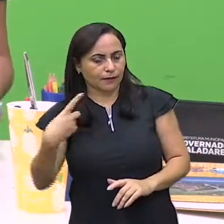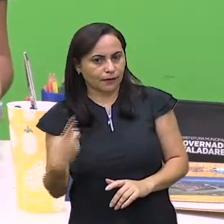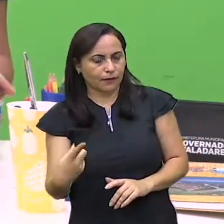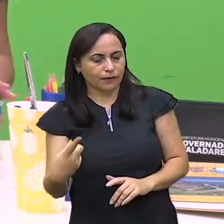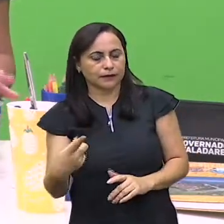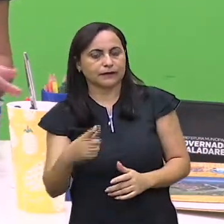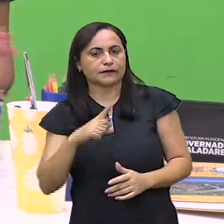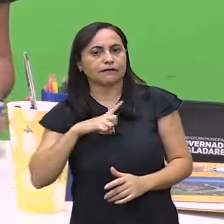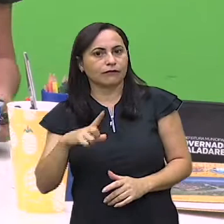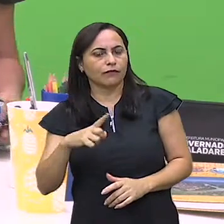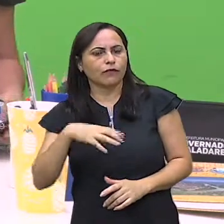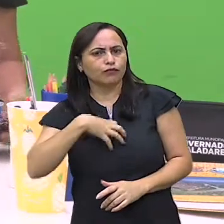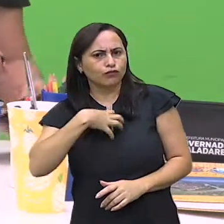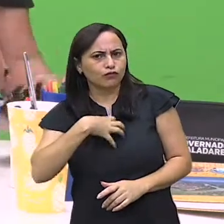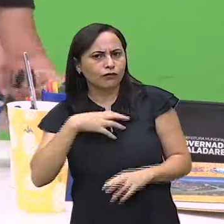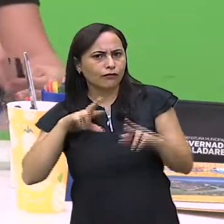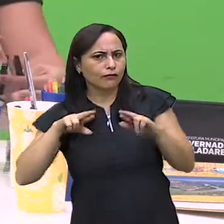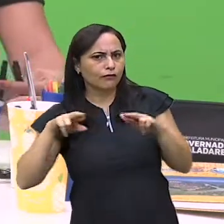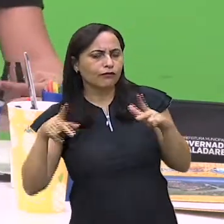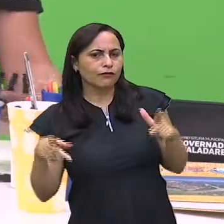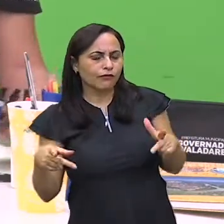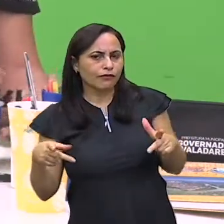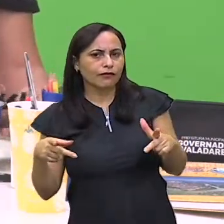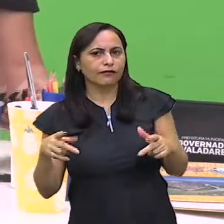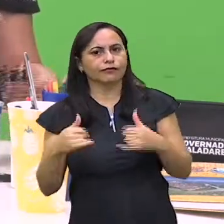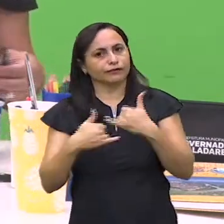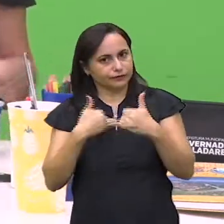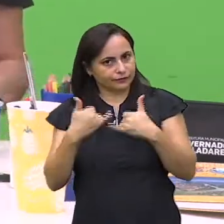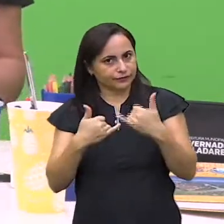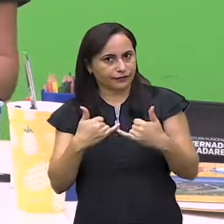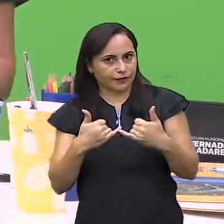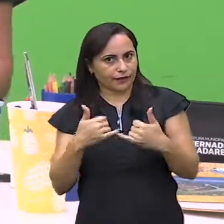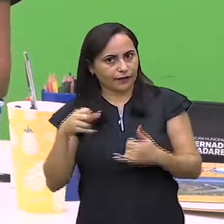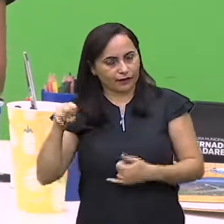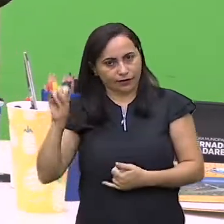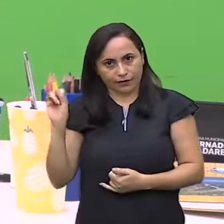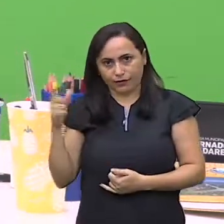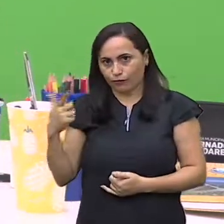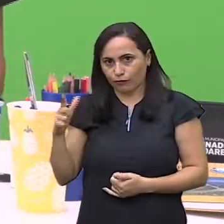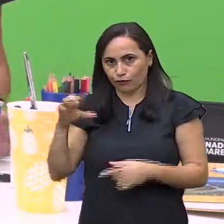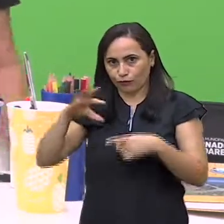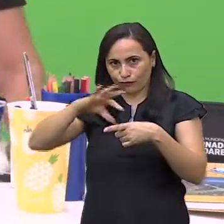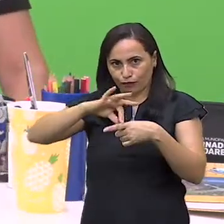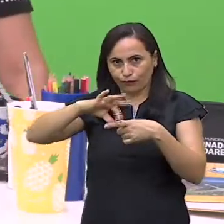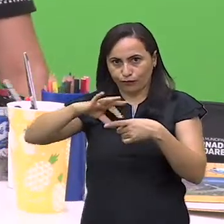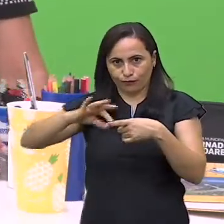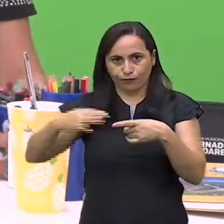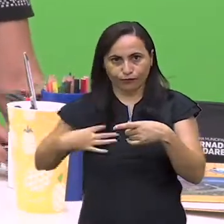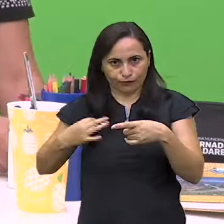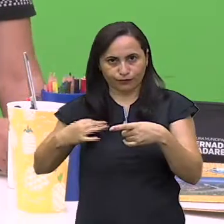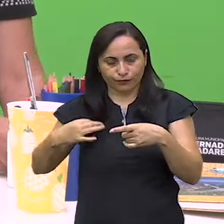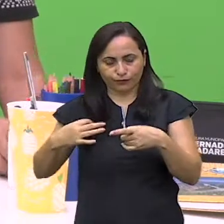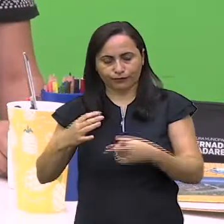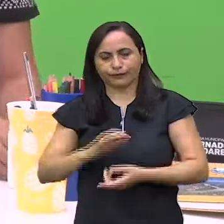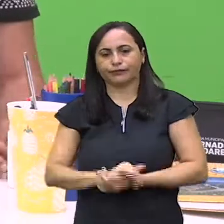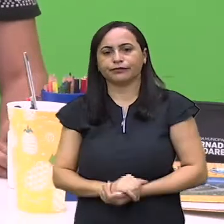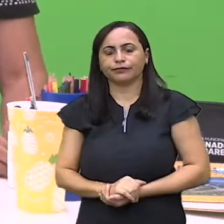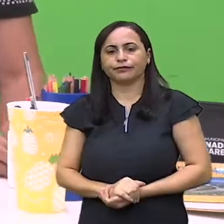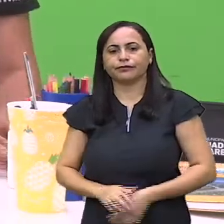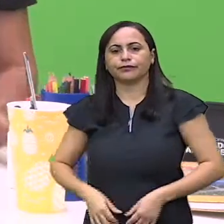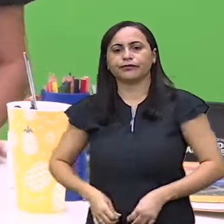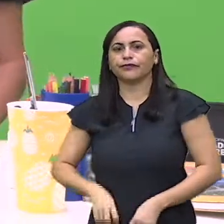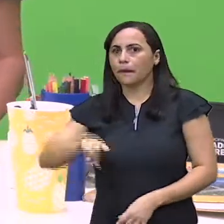forma. Que às vezes a pessoa não tem pregador em casa. Mas eu vou falar depois, ok? Ok.